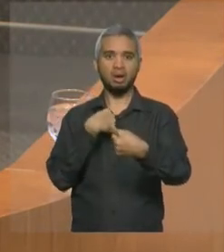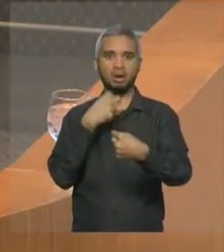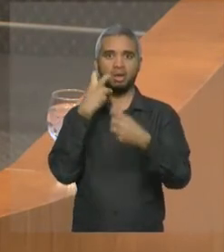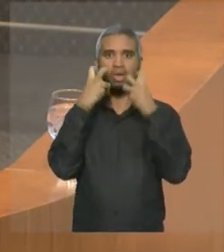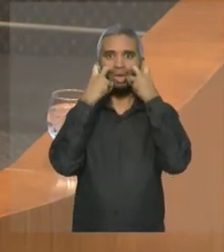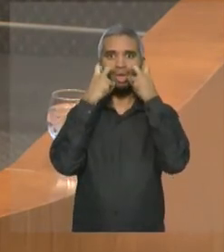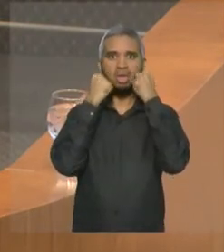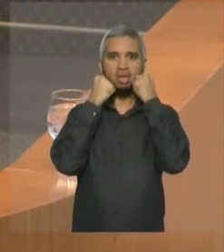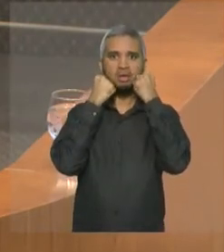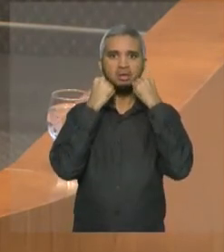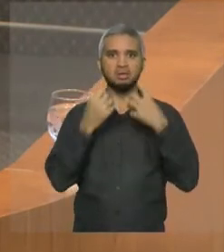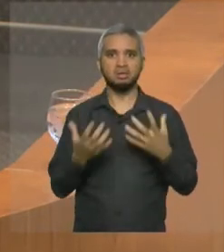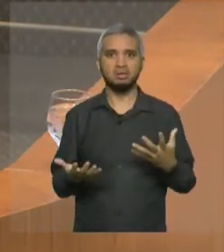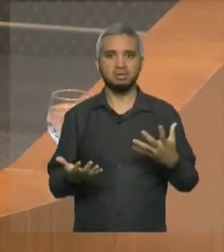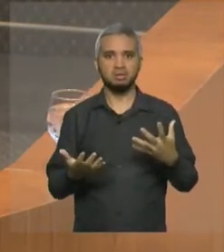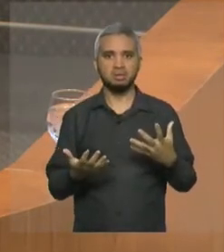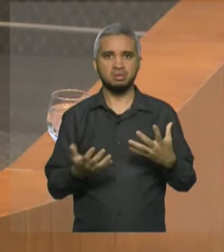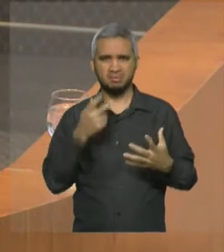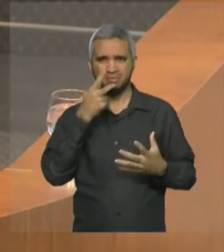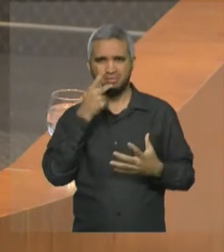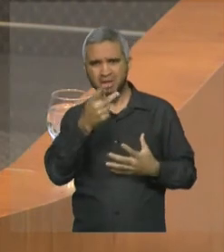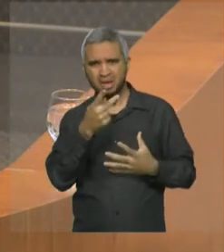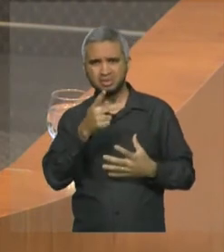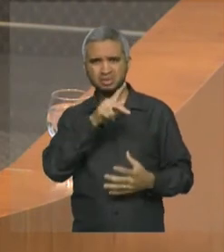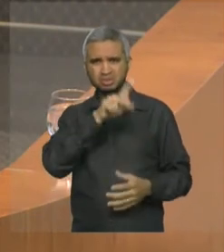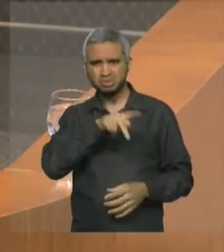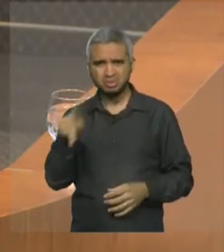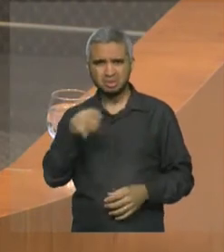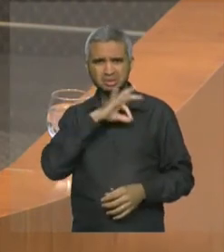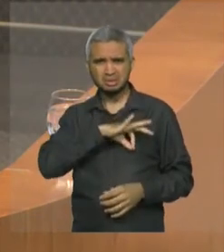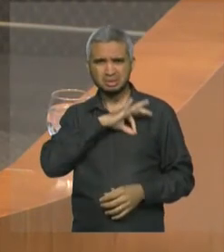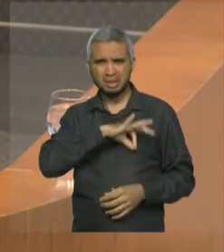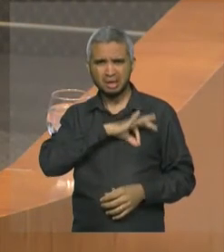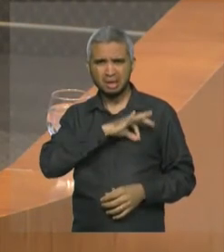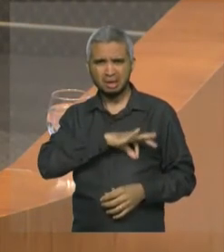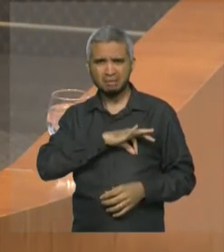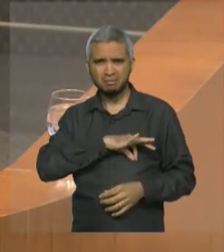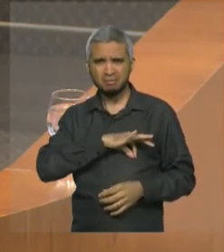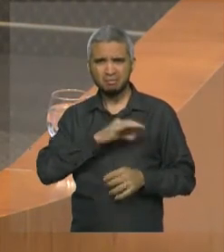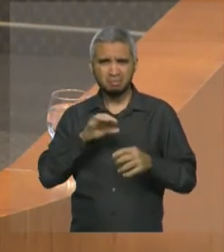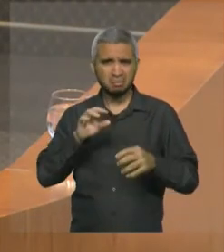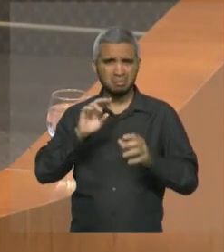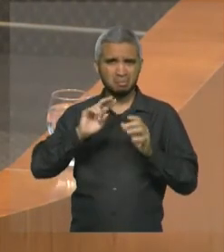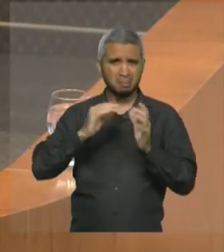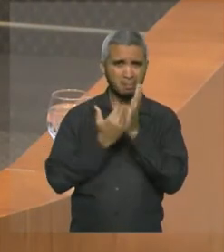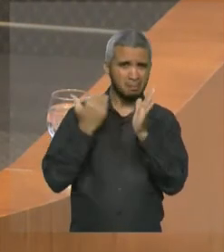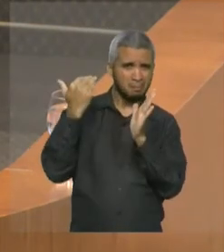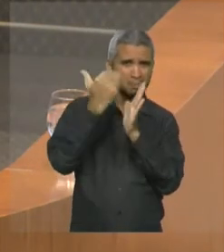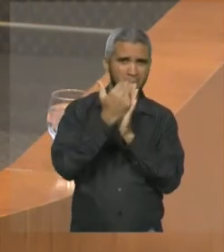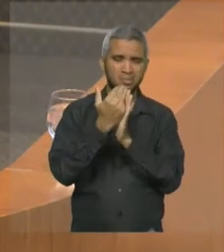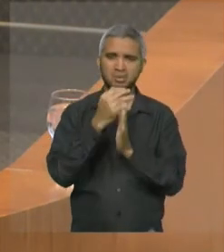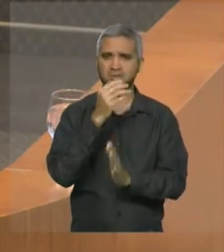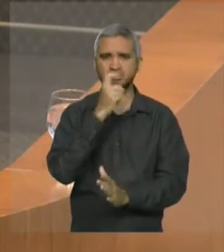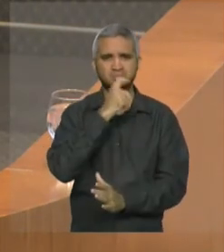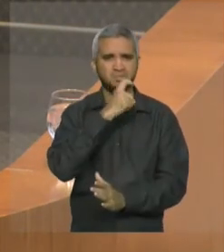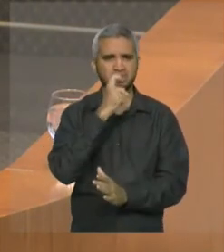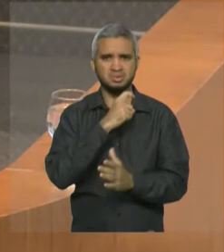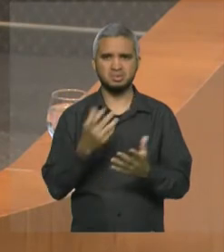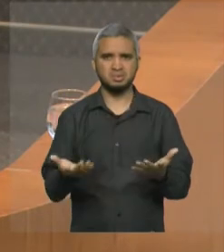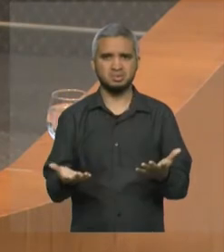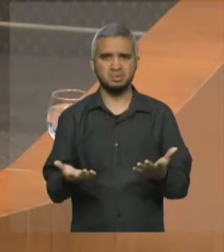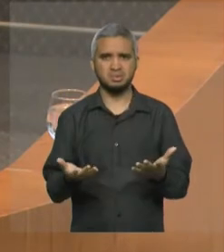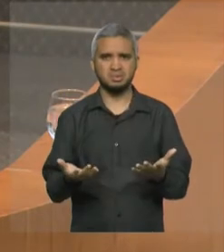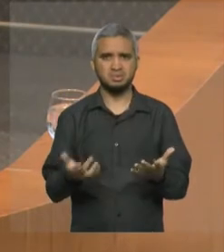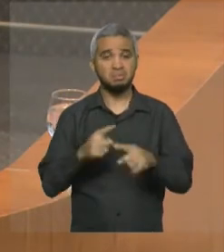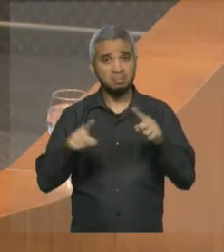não retrata a realidade do que foi encaminhado é muito fácil. O difícil é quando se abre o debate. E é